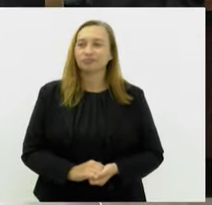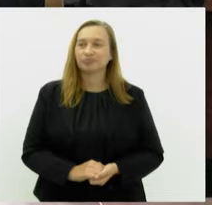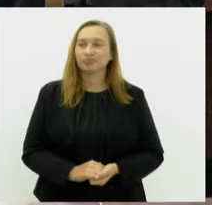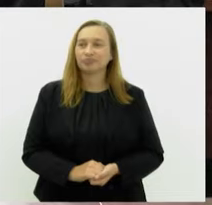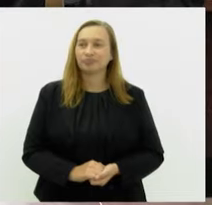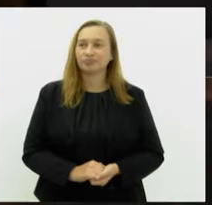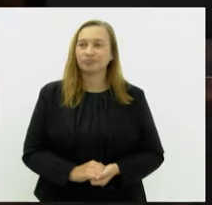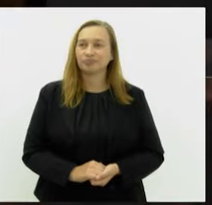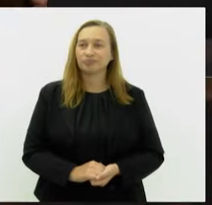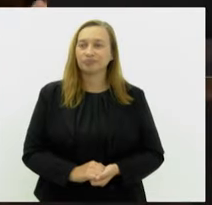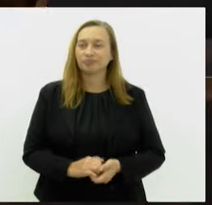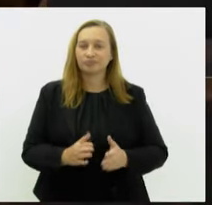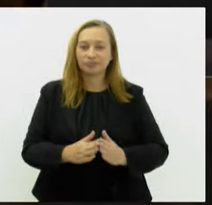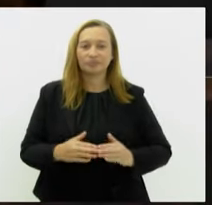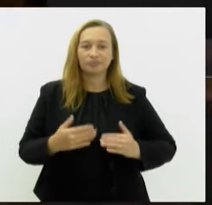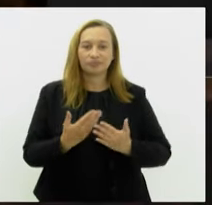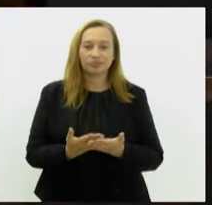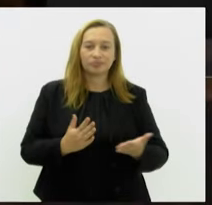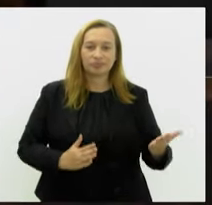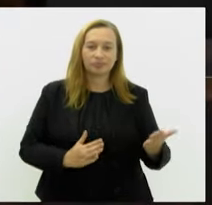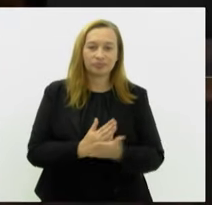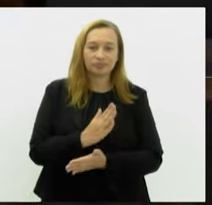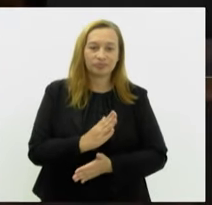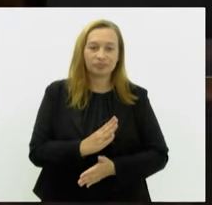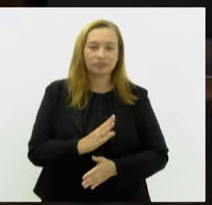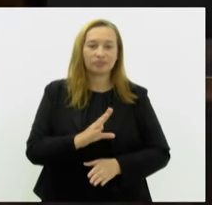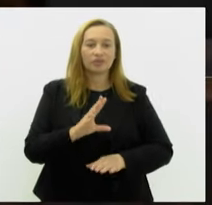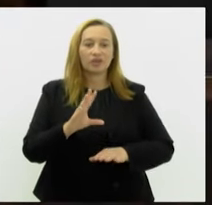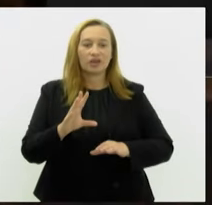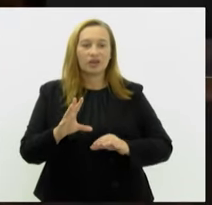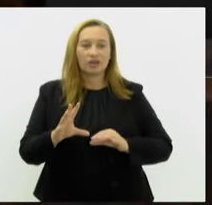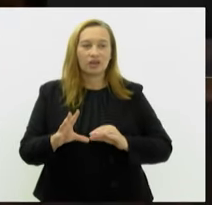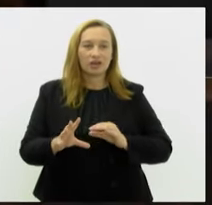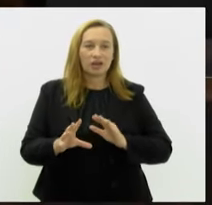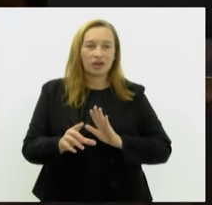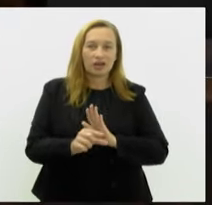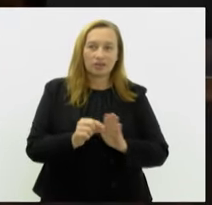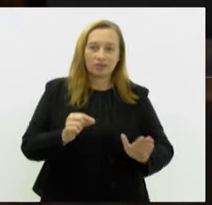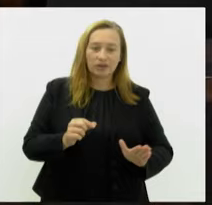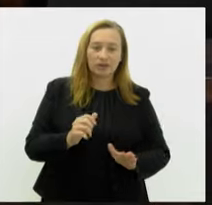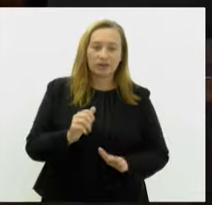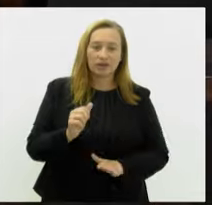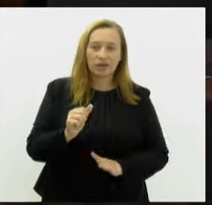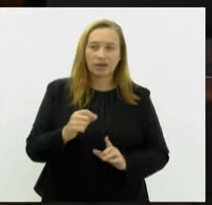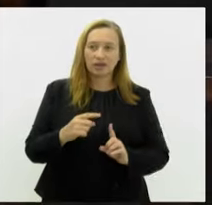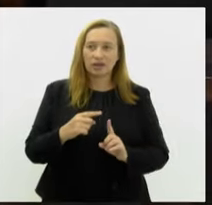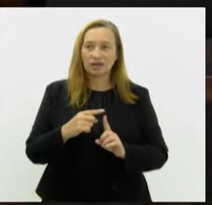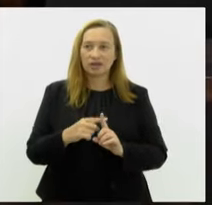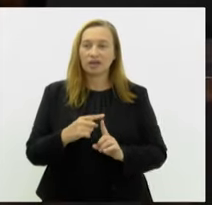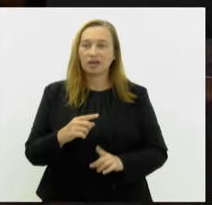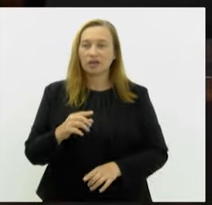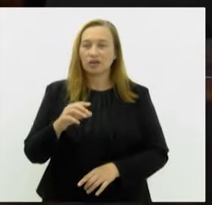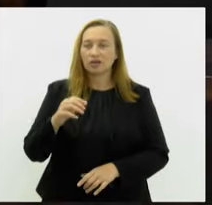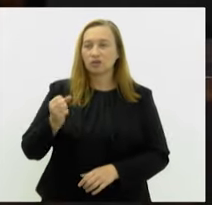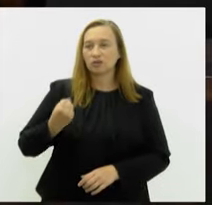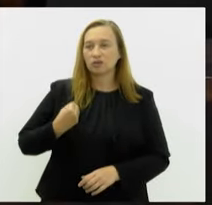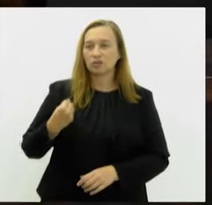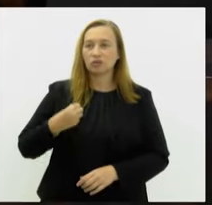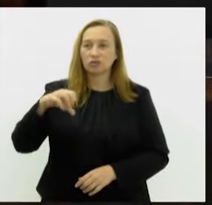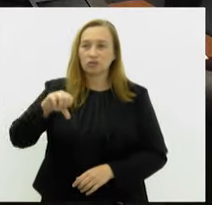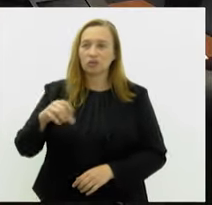Há sobre a mesa requerimento para aprovação da emenda aditiva número 9. Deputado Luiz Paulo, deseja fazer